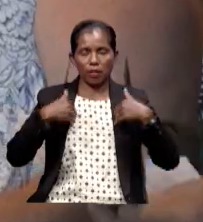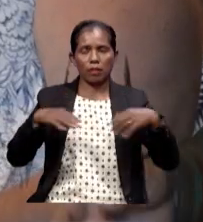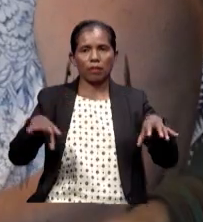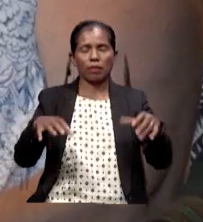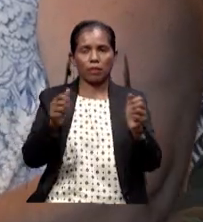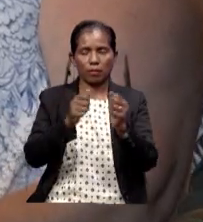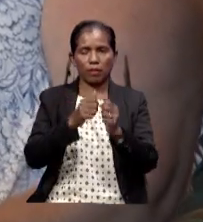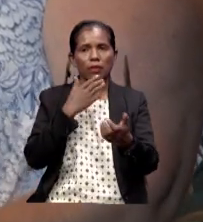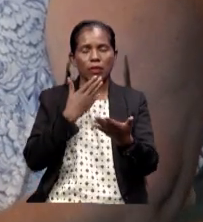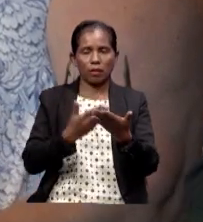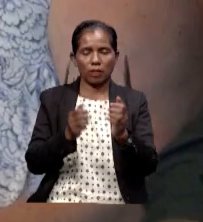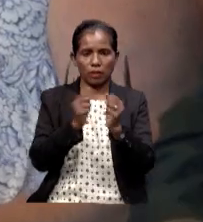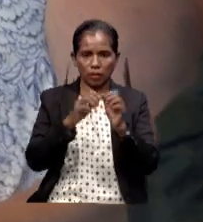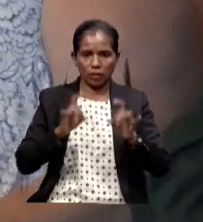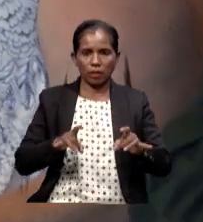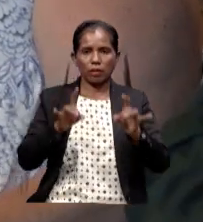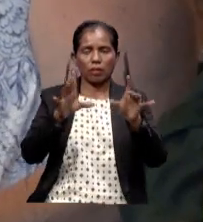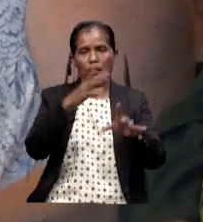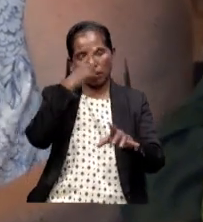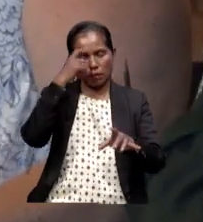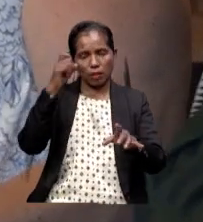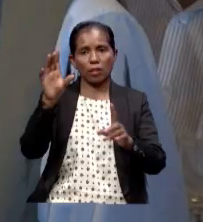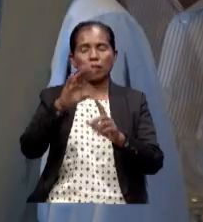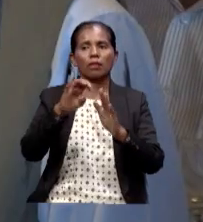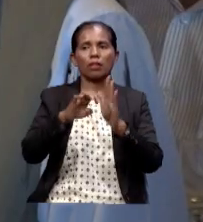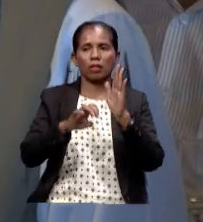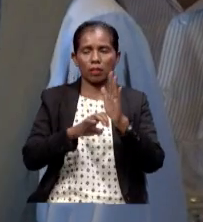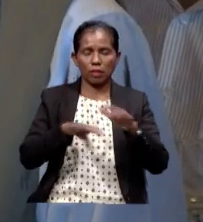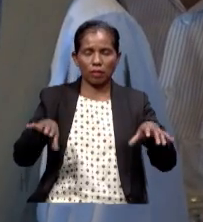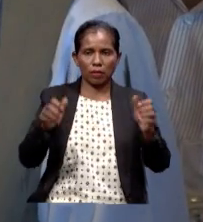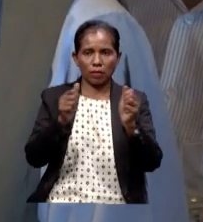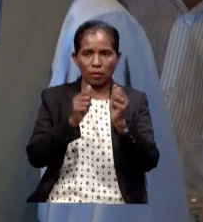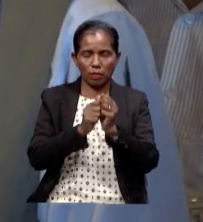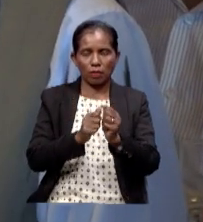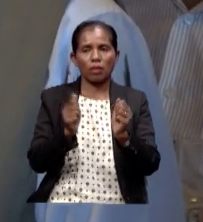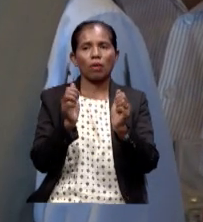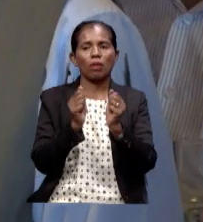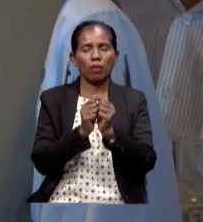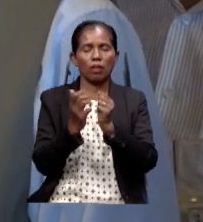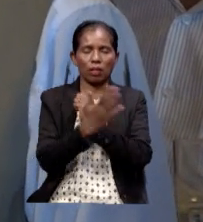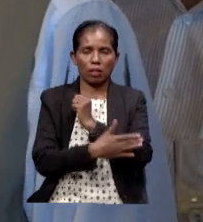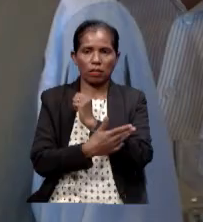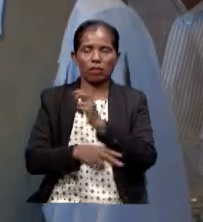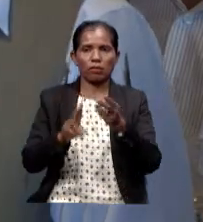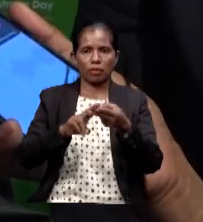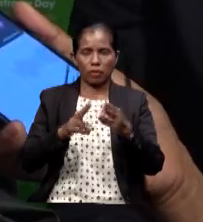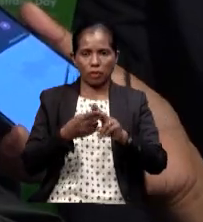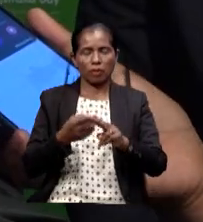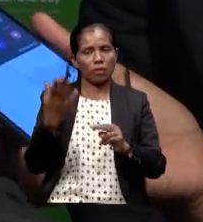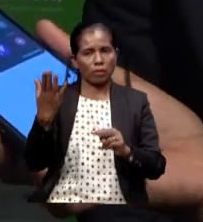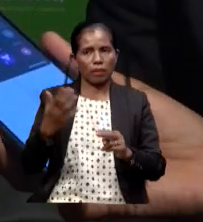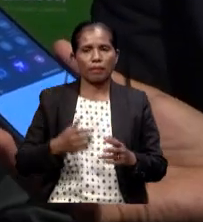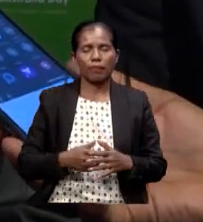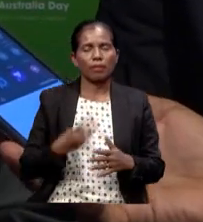bilateral nebe dia ko Australia tambane se festado ha kara konsolida na fatin relasang ho nasang vizinyo ne Australia e